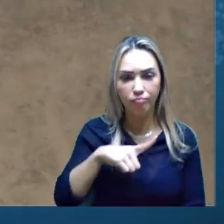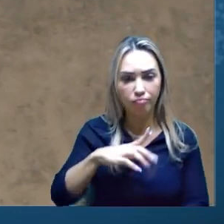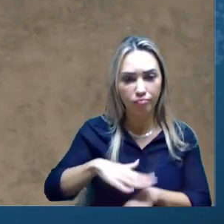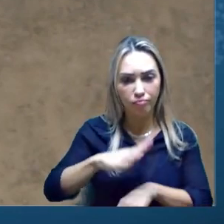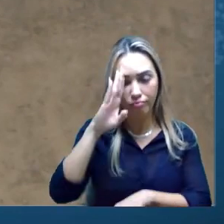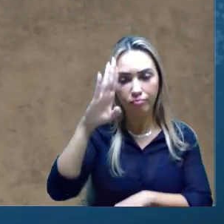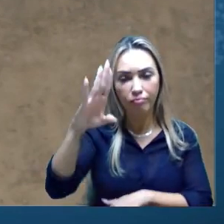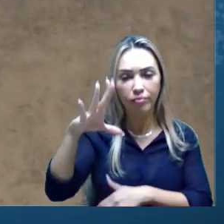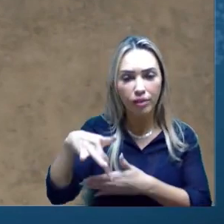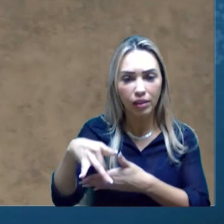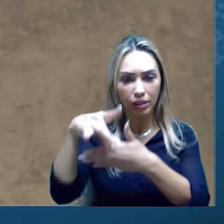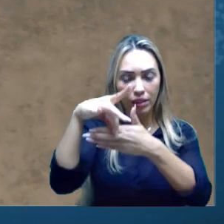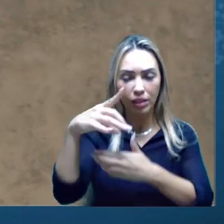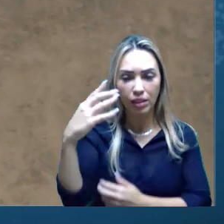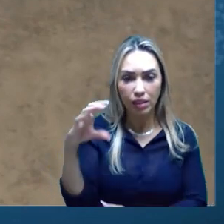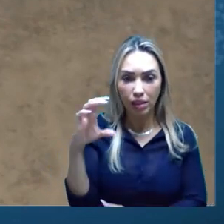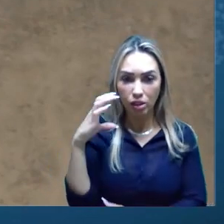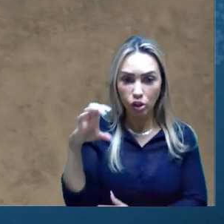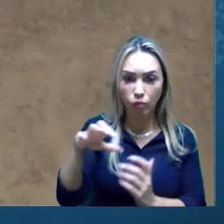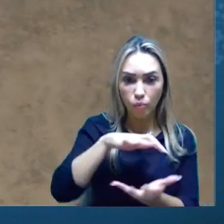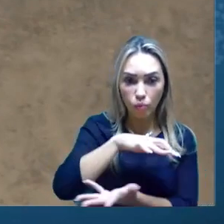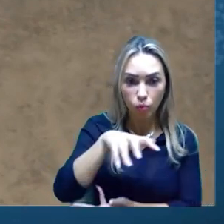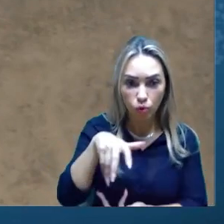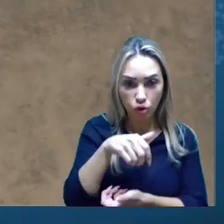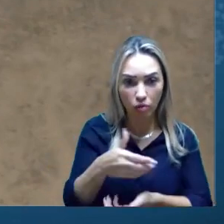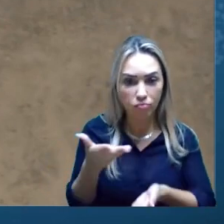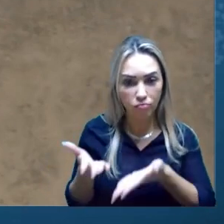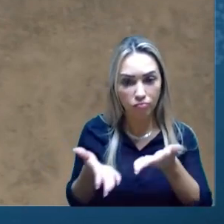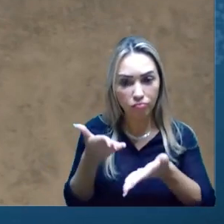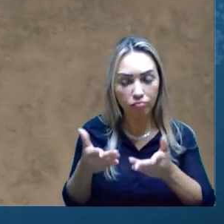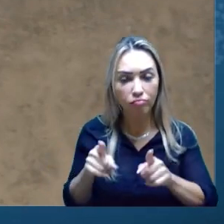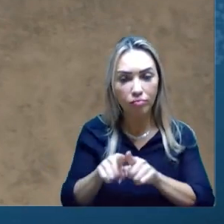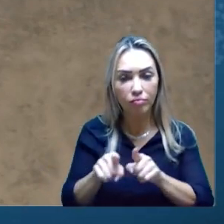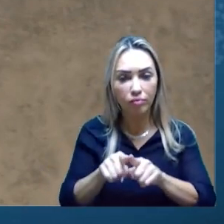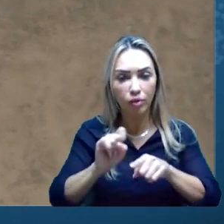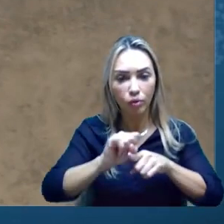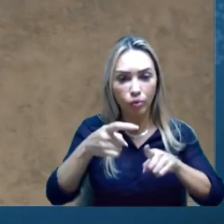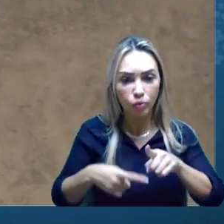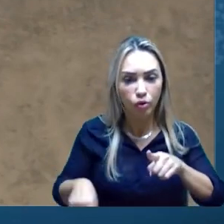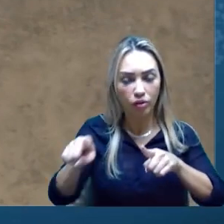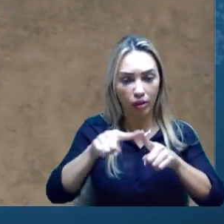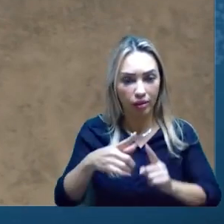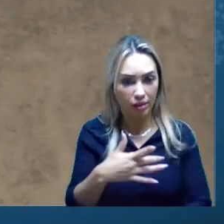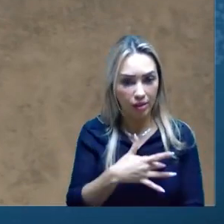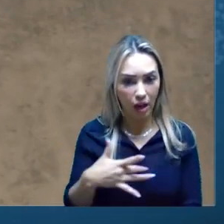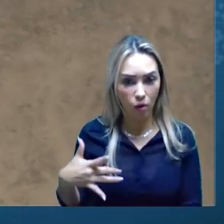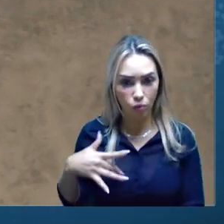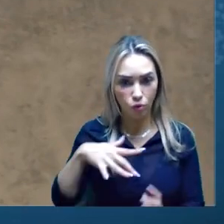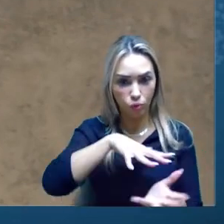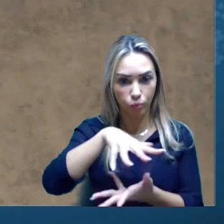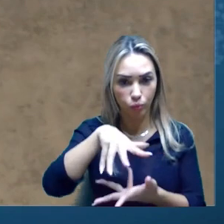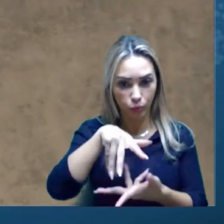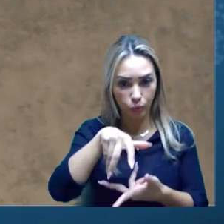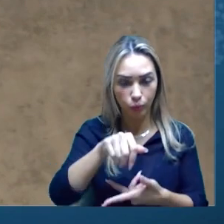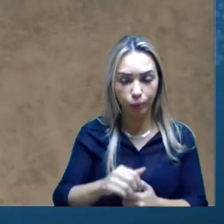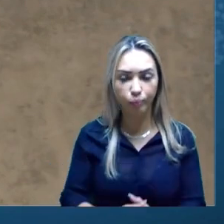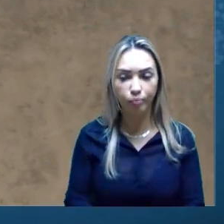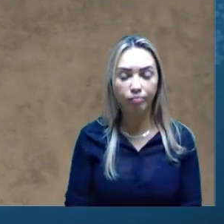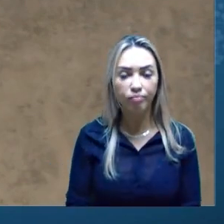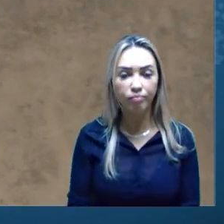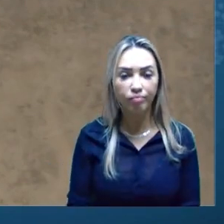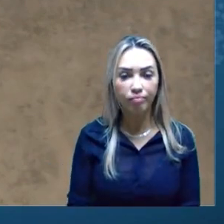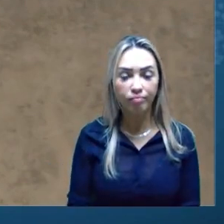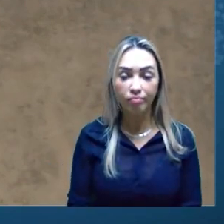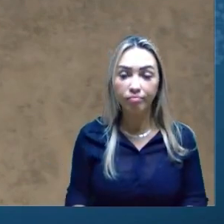científicos mundiais dedicados à sustentabilidade da saúde global. Bem, passamos a palavra